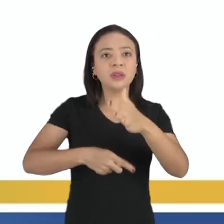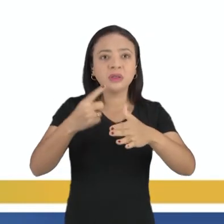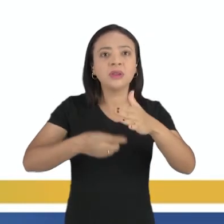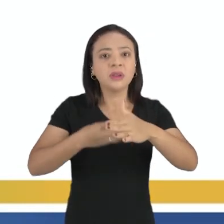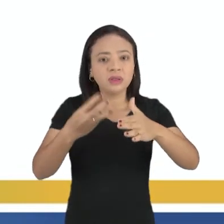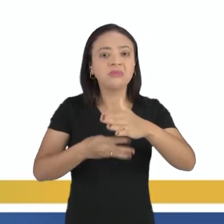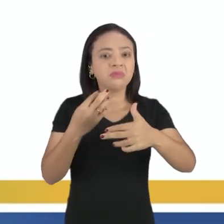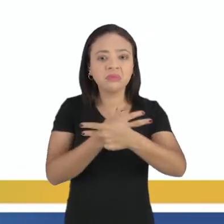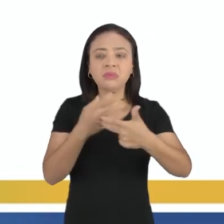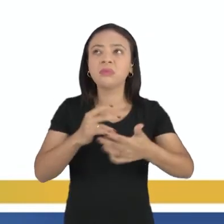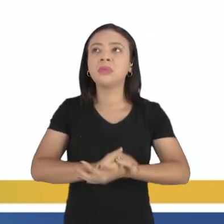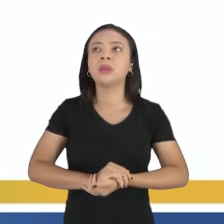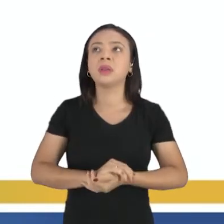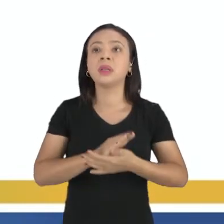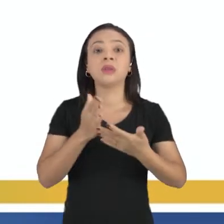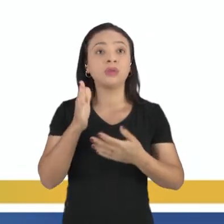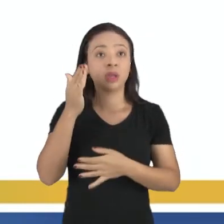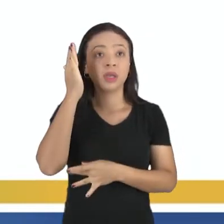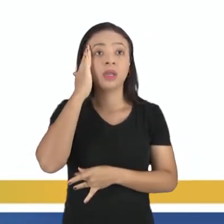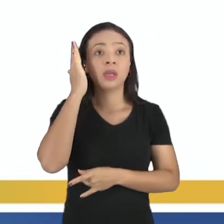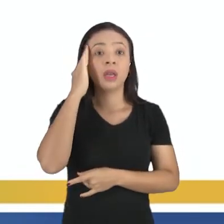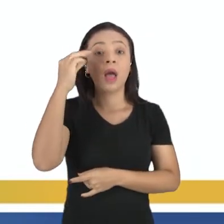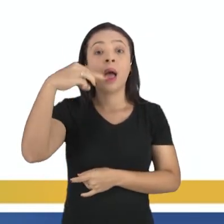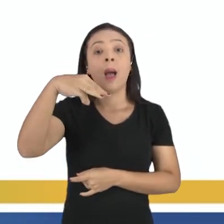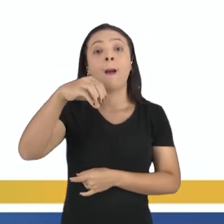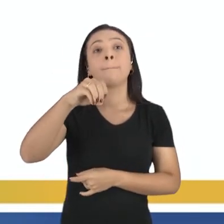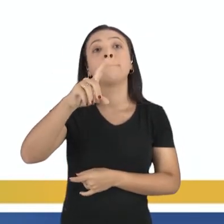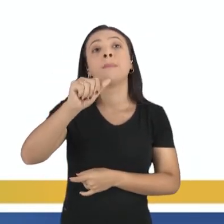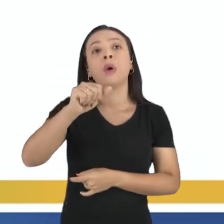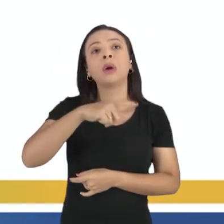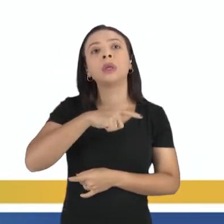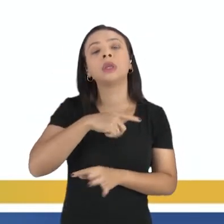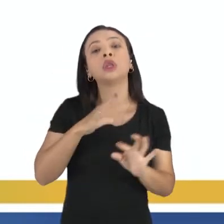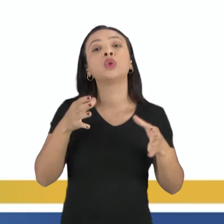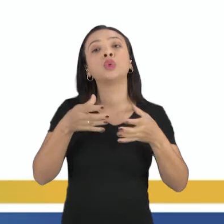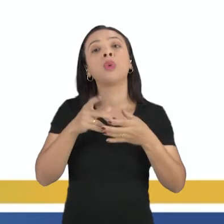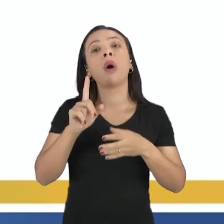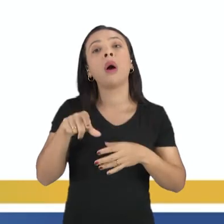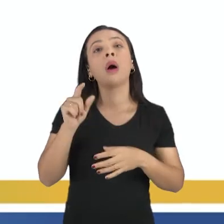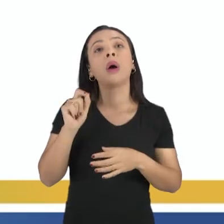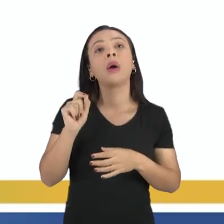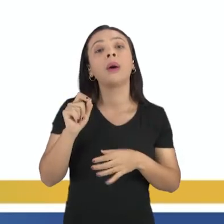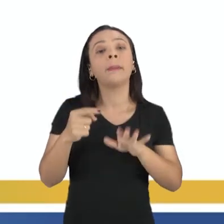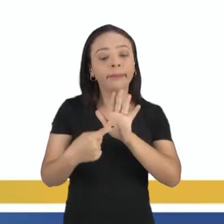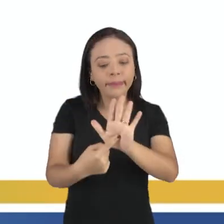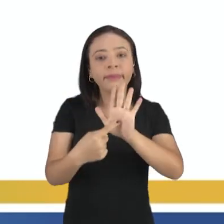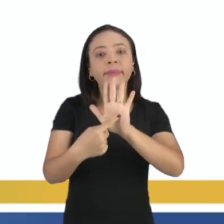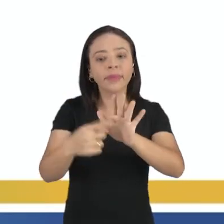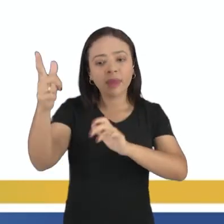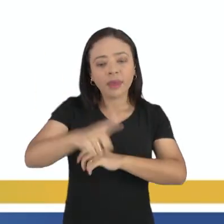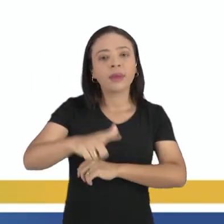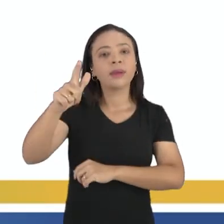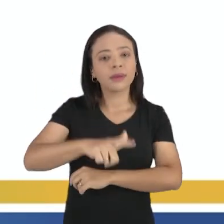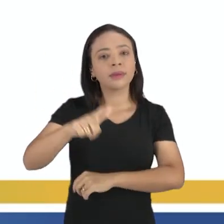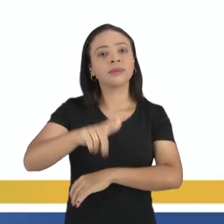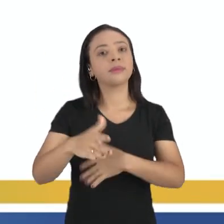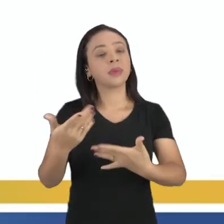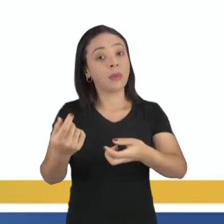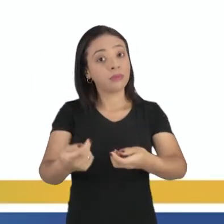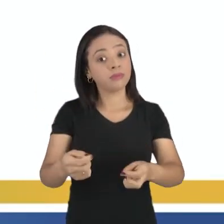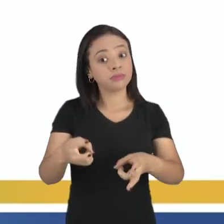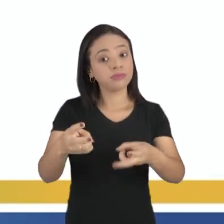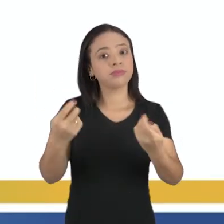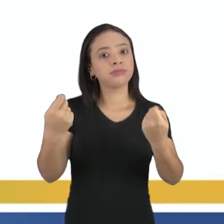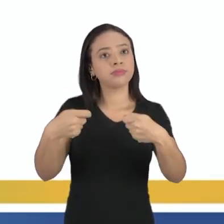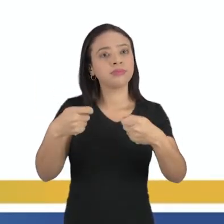absoluta. Então, nós sabemos que a moda do conjunto, né, é o número que mais se repete, certo? Então, nós podemos